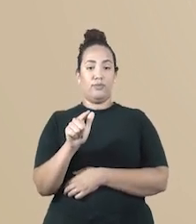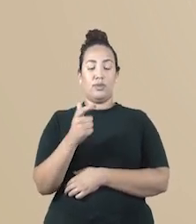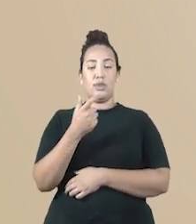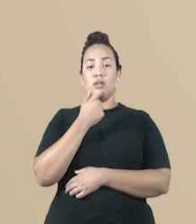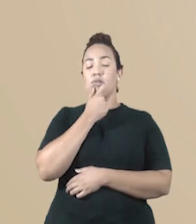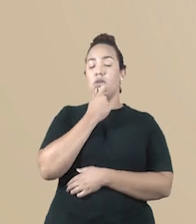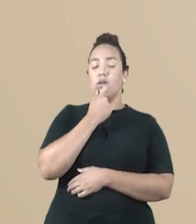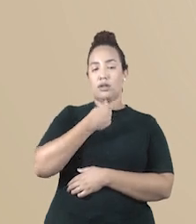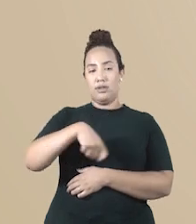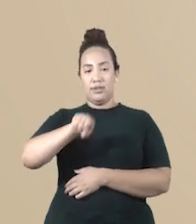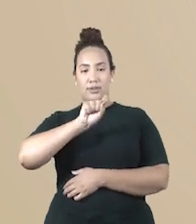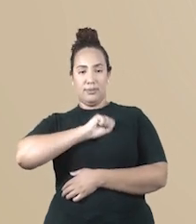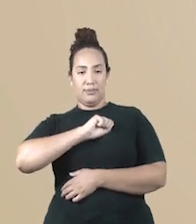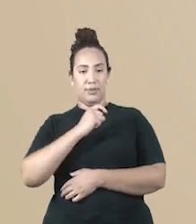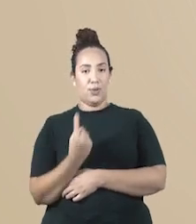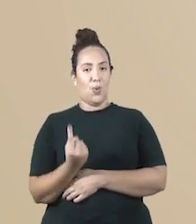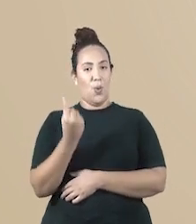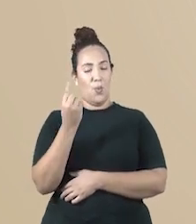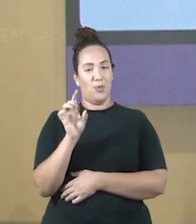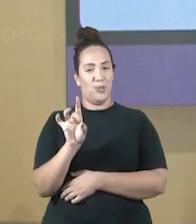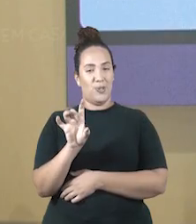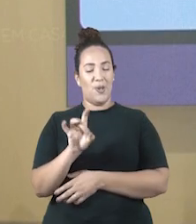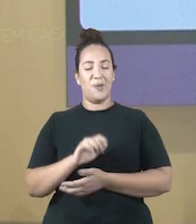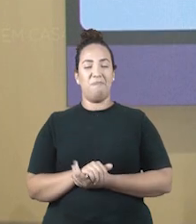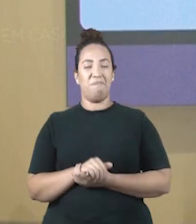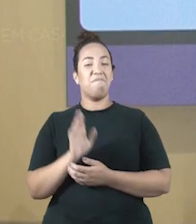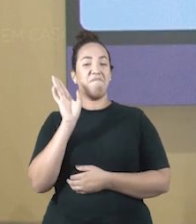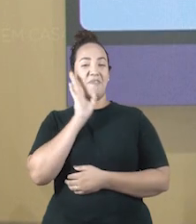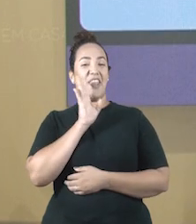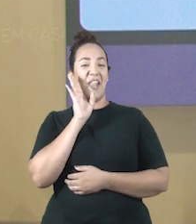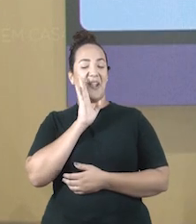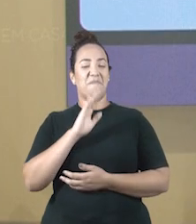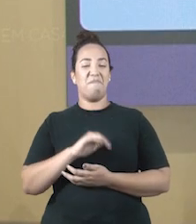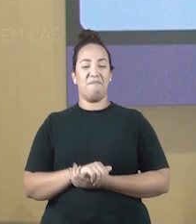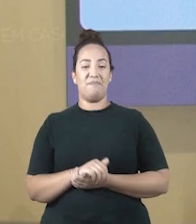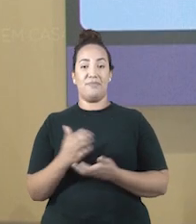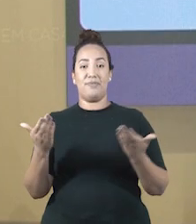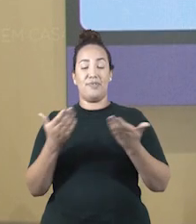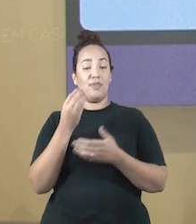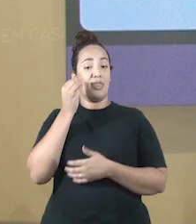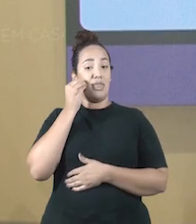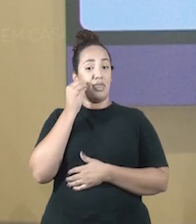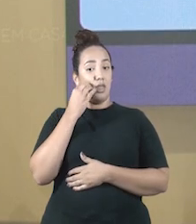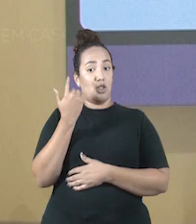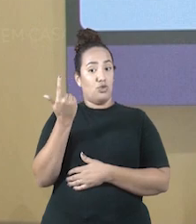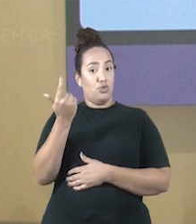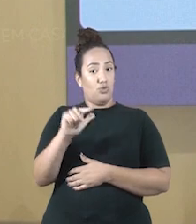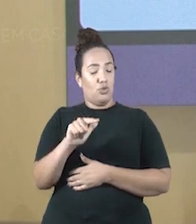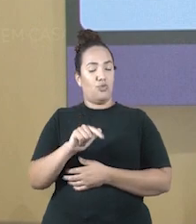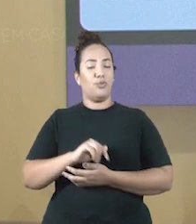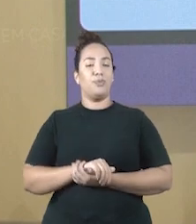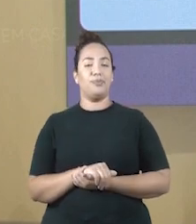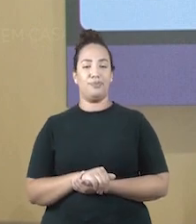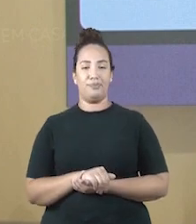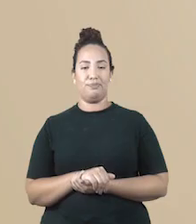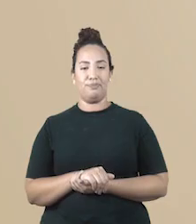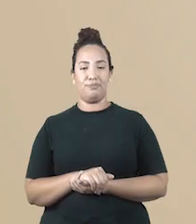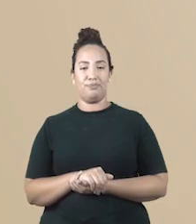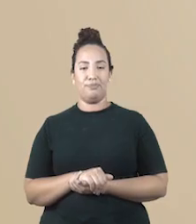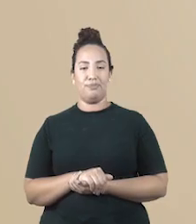a Inglaterra e a Espanha com 1. Legal, não é? Vamos tentar novamente com outro